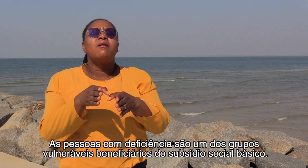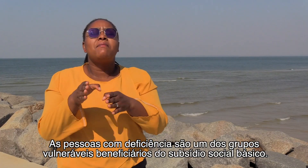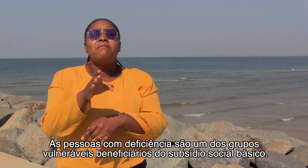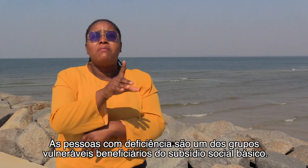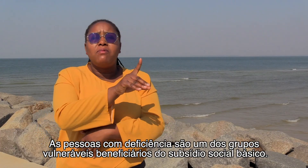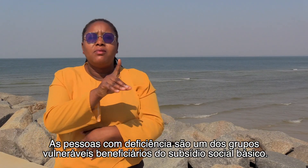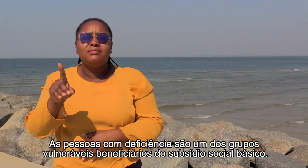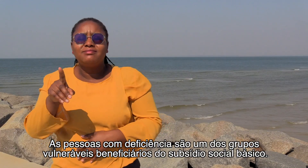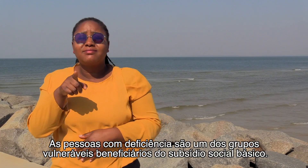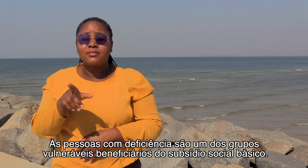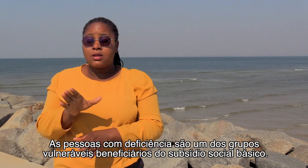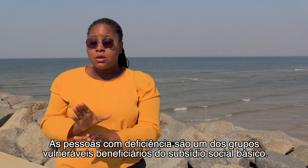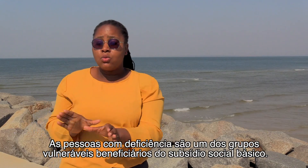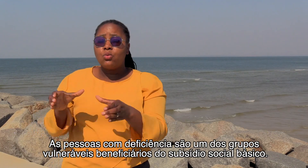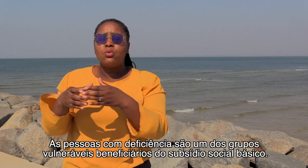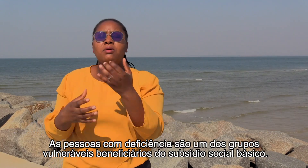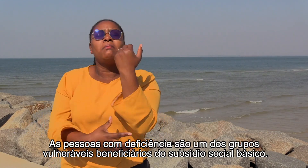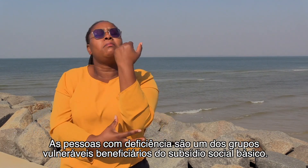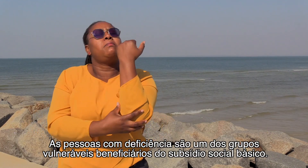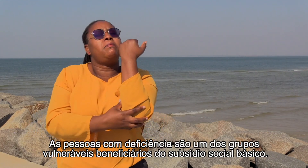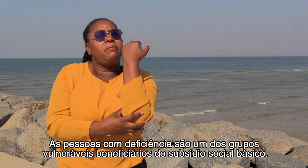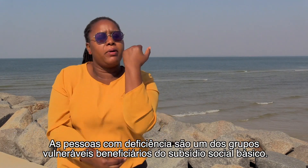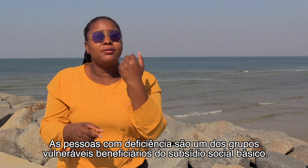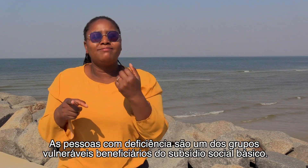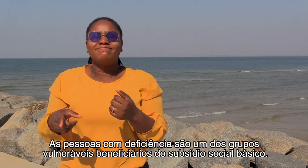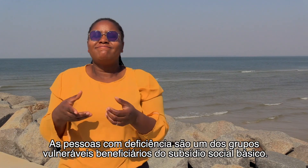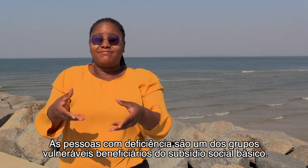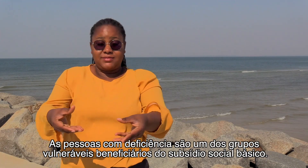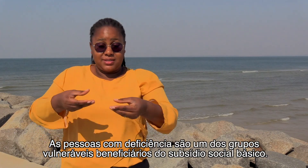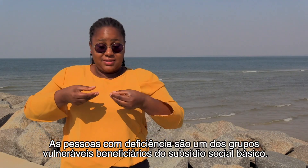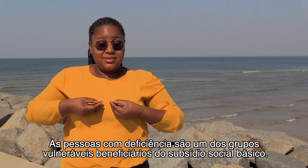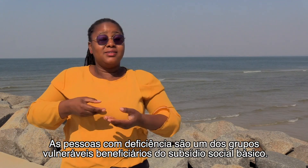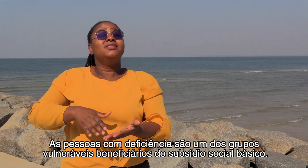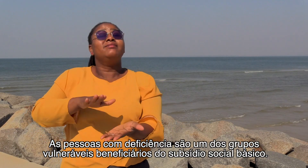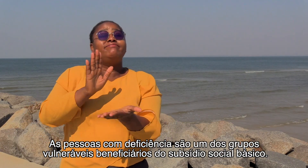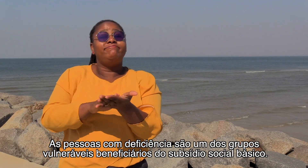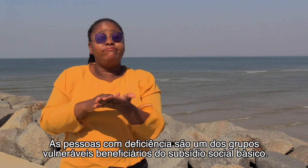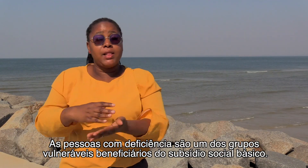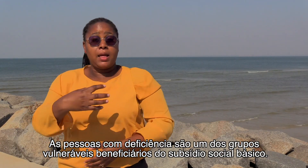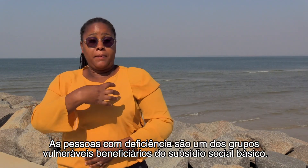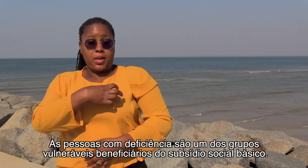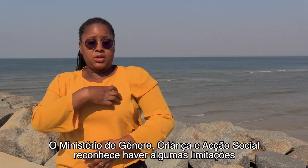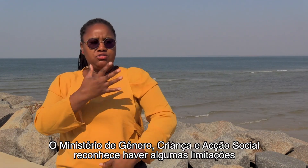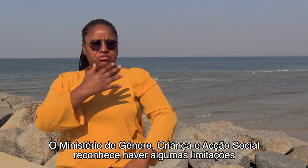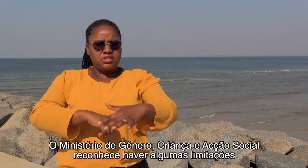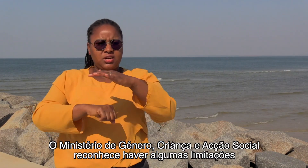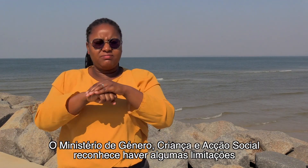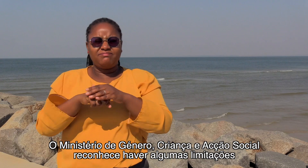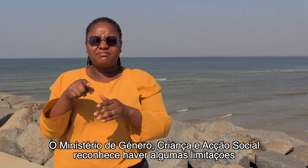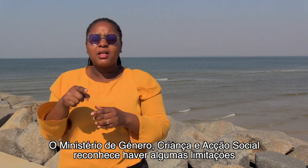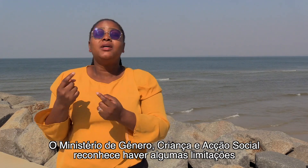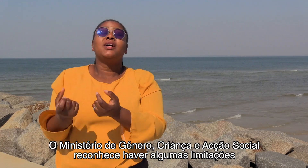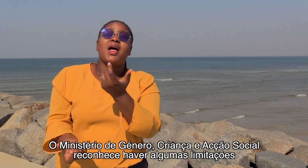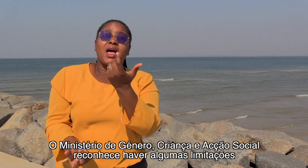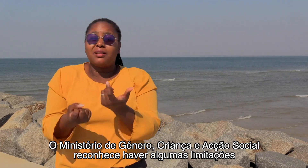As pessoas com deficiência são um dos grupos vulneráveis beneficiários do subsídio social básico. O Ministério